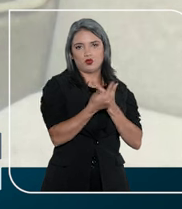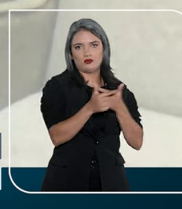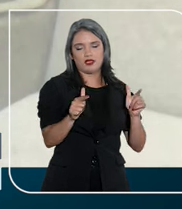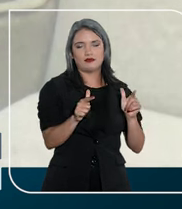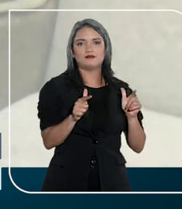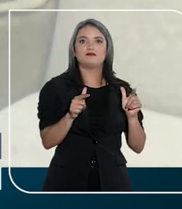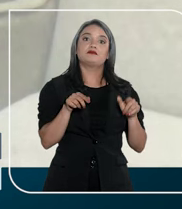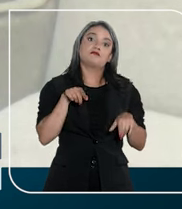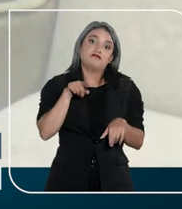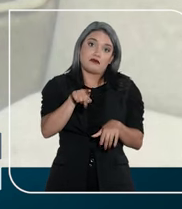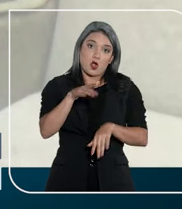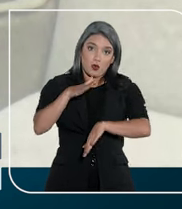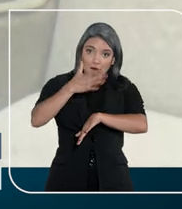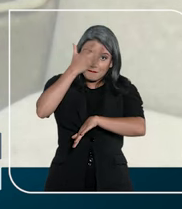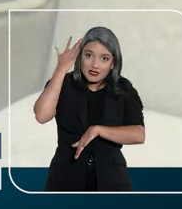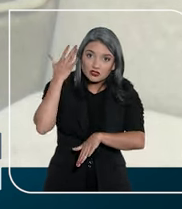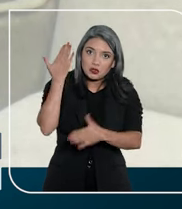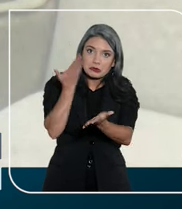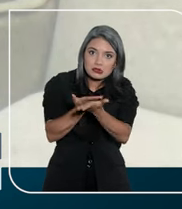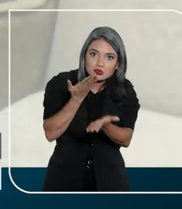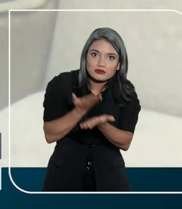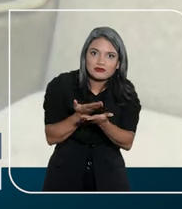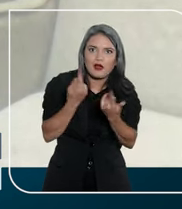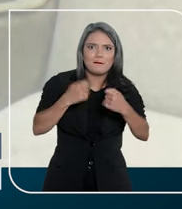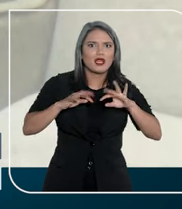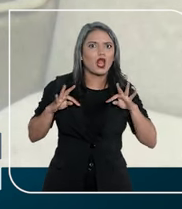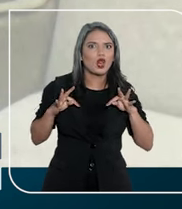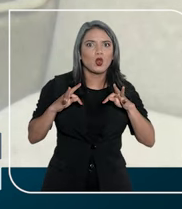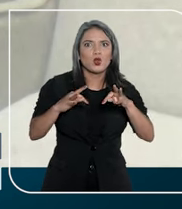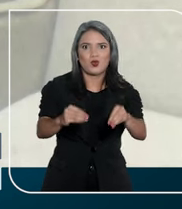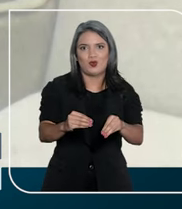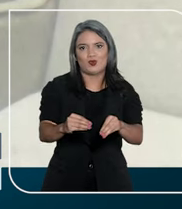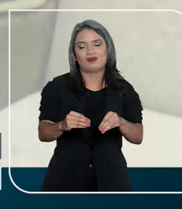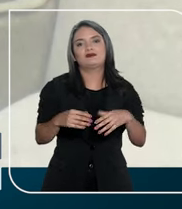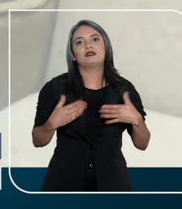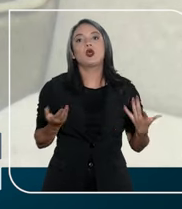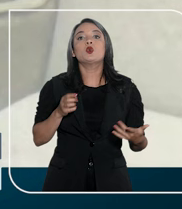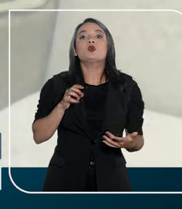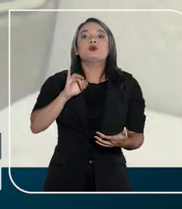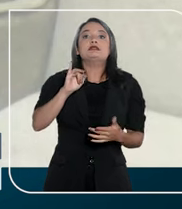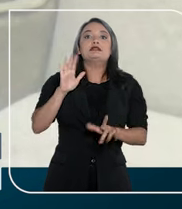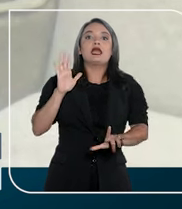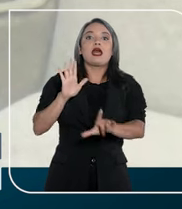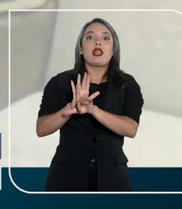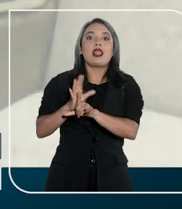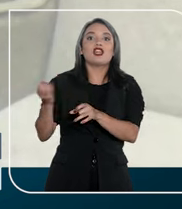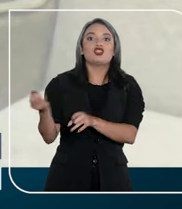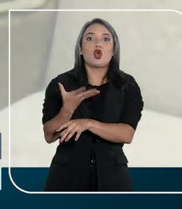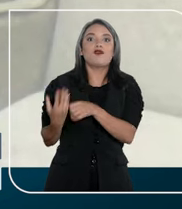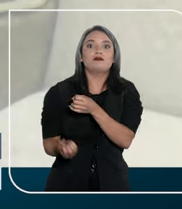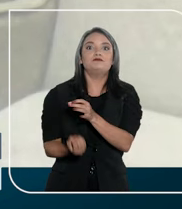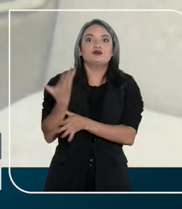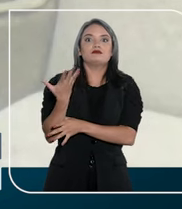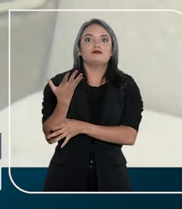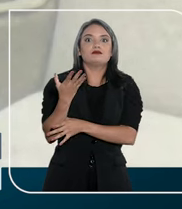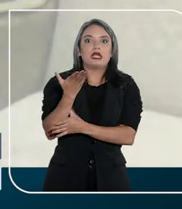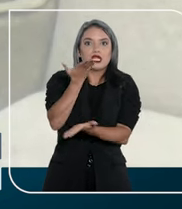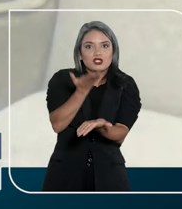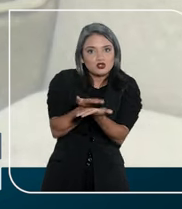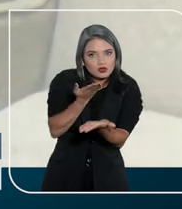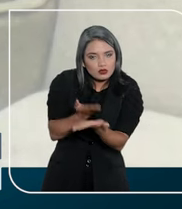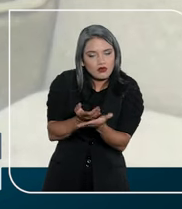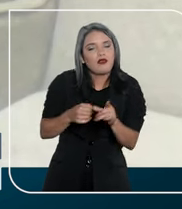tem que conhecer tudo que diga respeito a essa temática. Então, se sobrevém uma nova lei, você tem que conhecê-la,